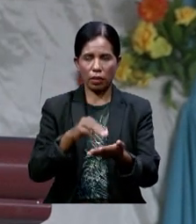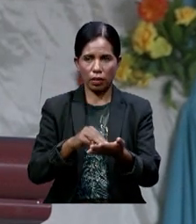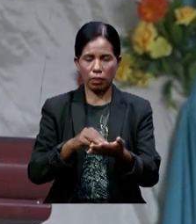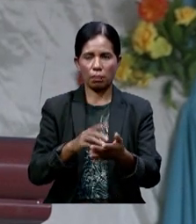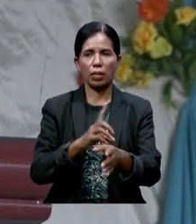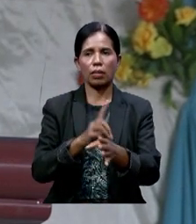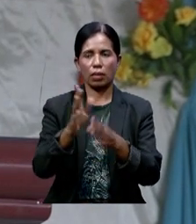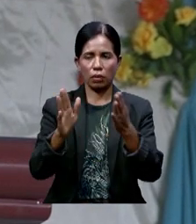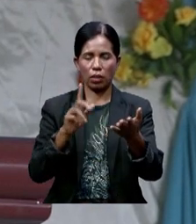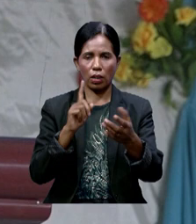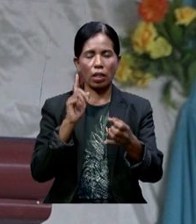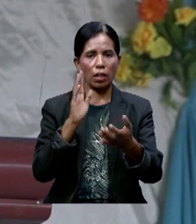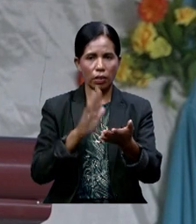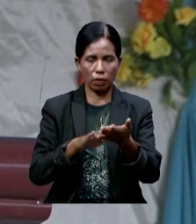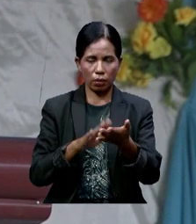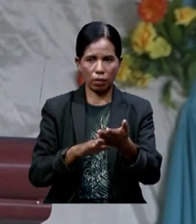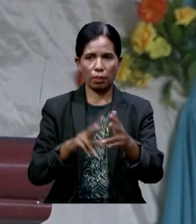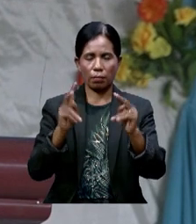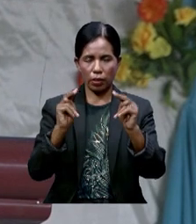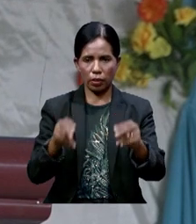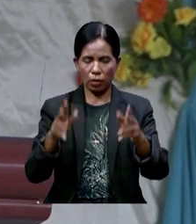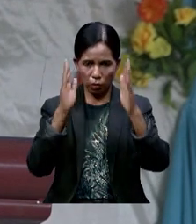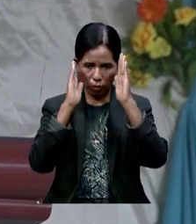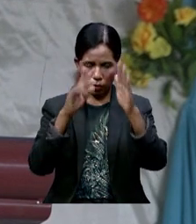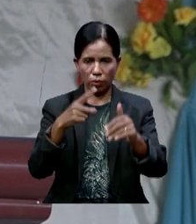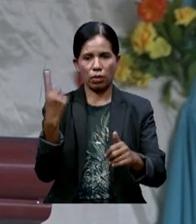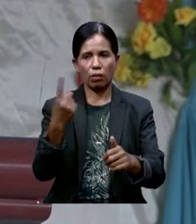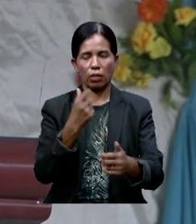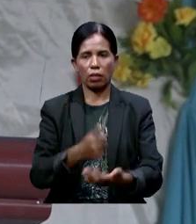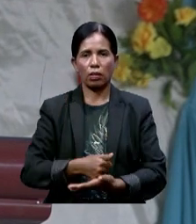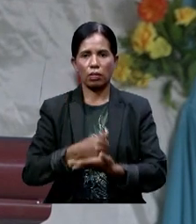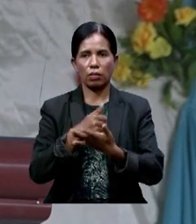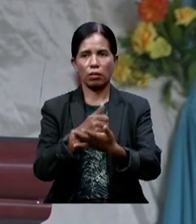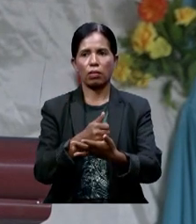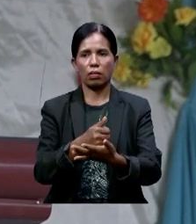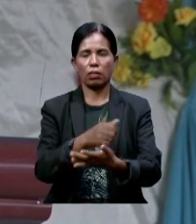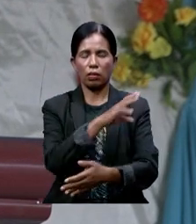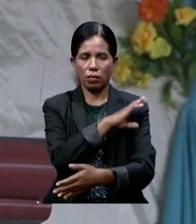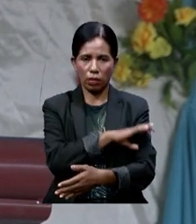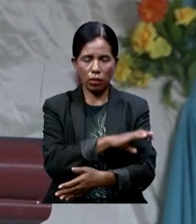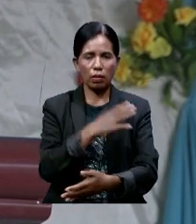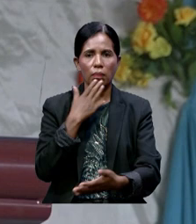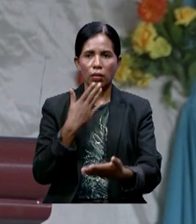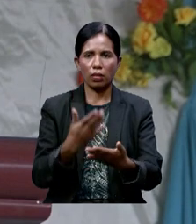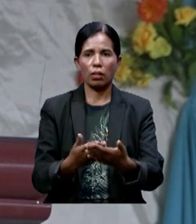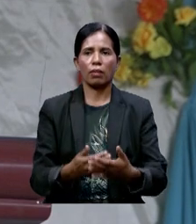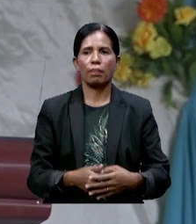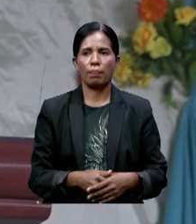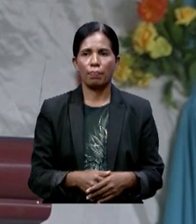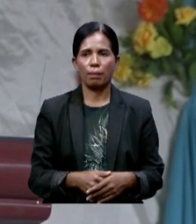skola. Osiza mantei. Sigurans ne pema dia.